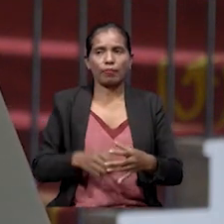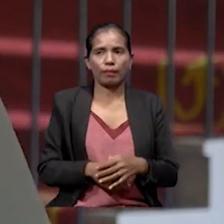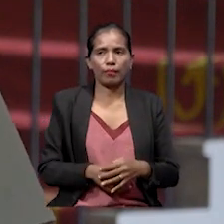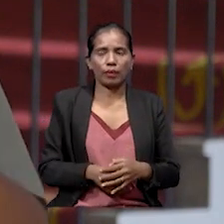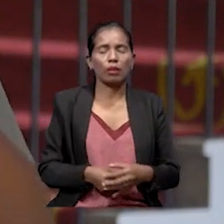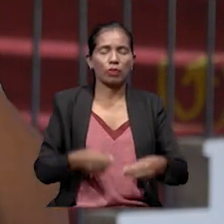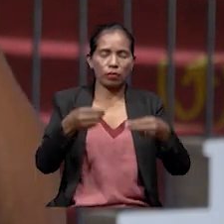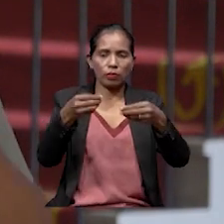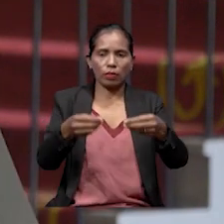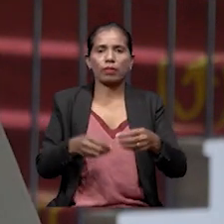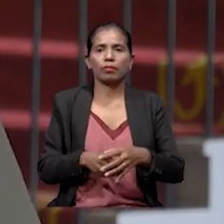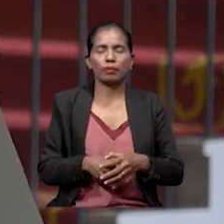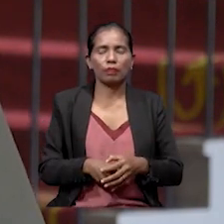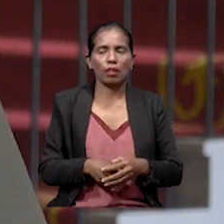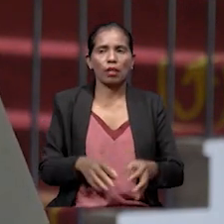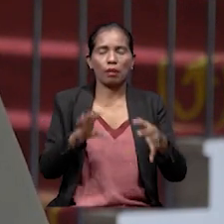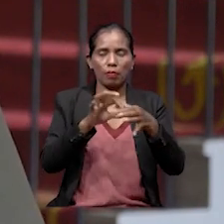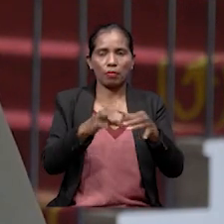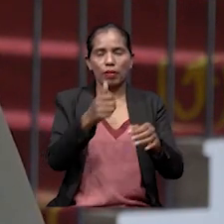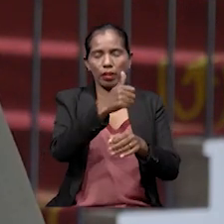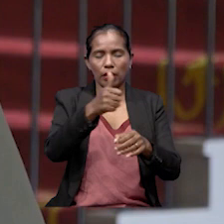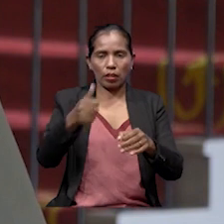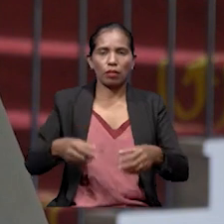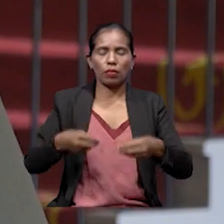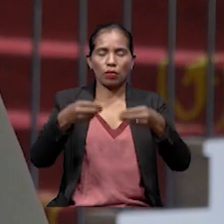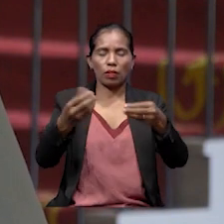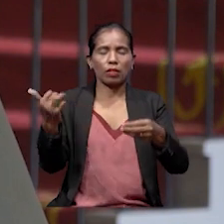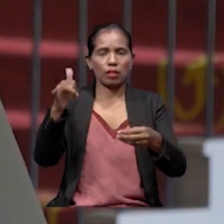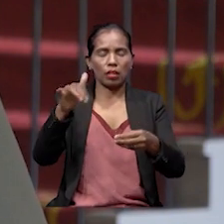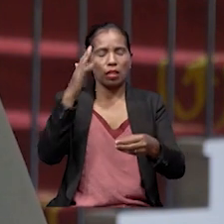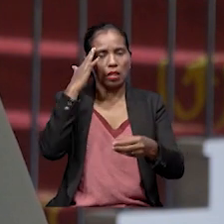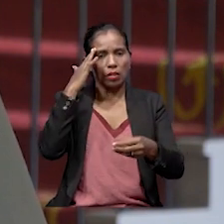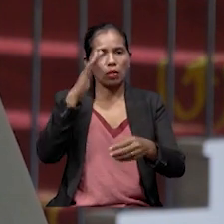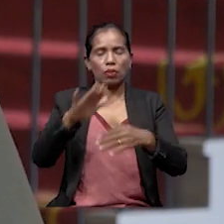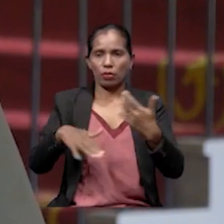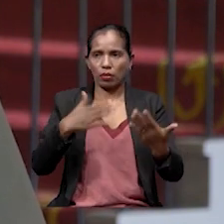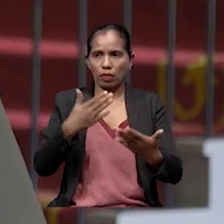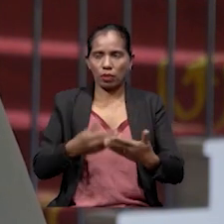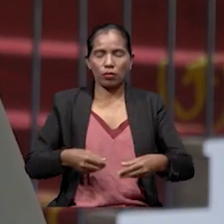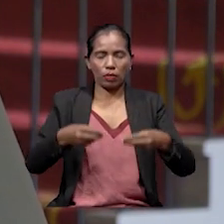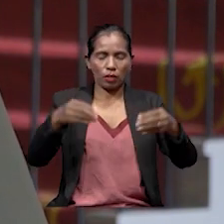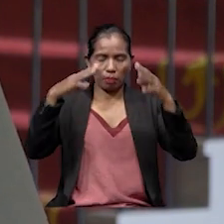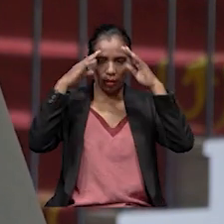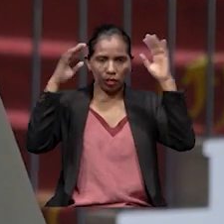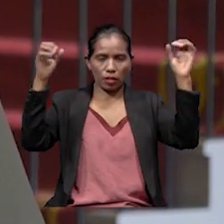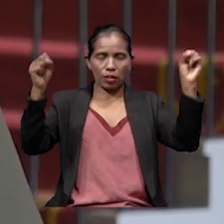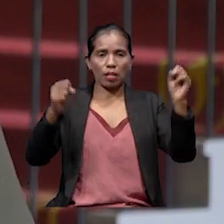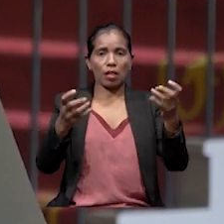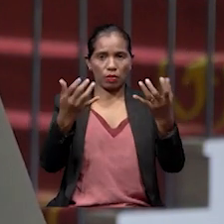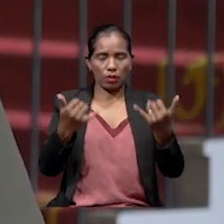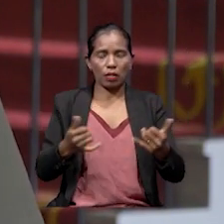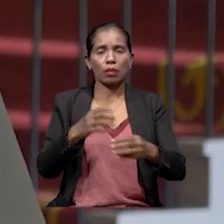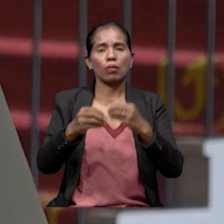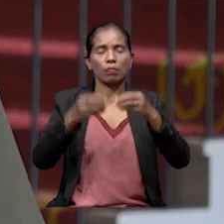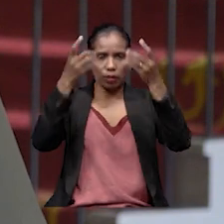informa membro ida fona nini hanoi hanoi hira que nihoto né fona ba presidente da república agora com a